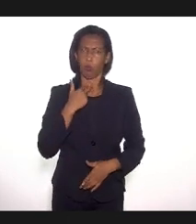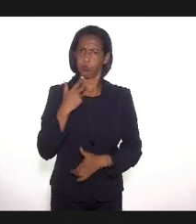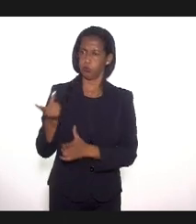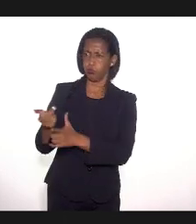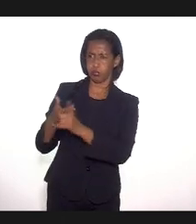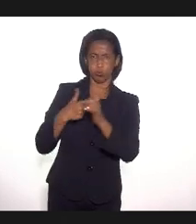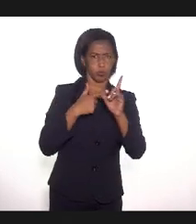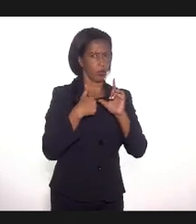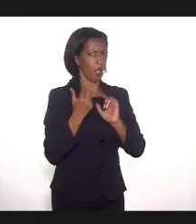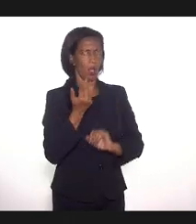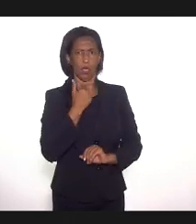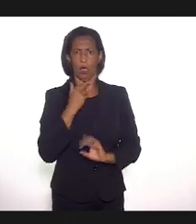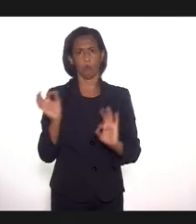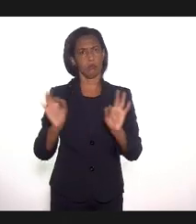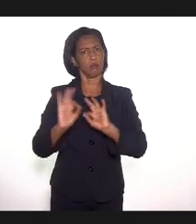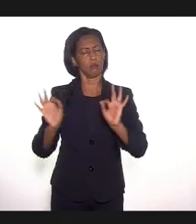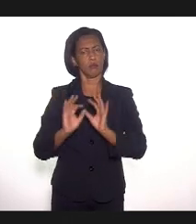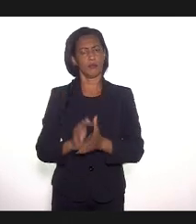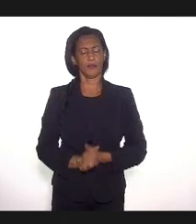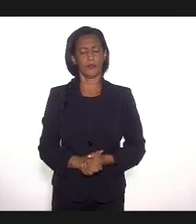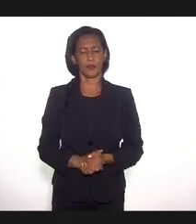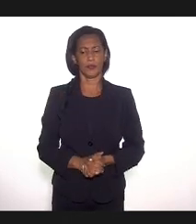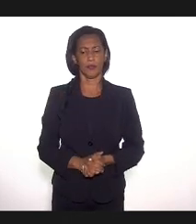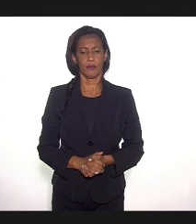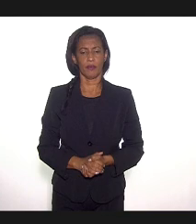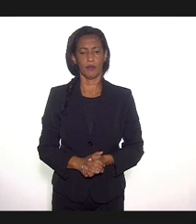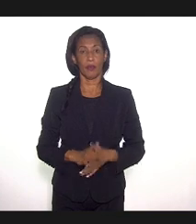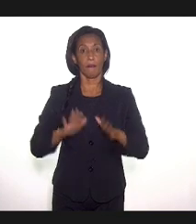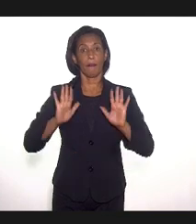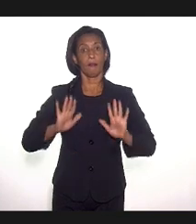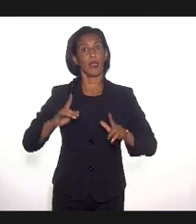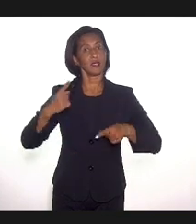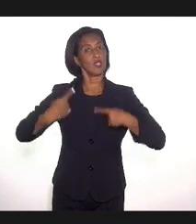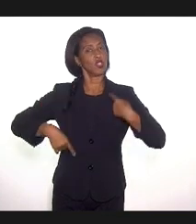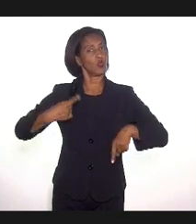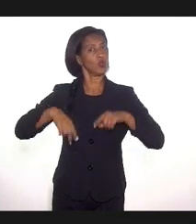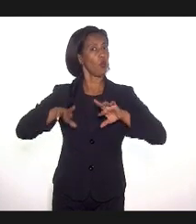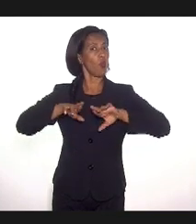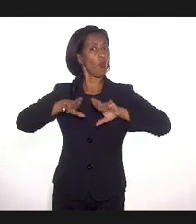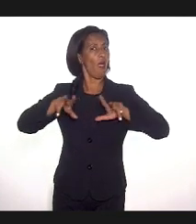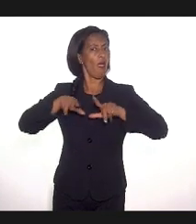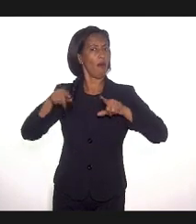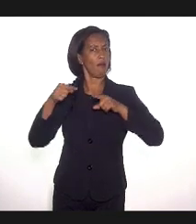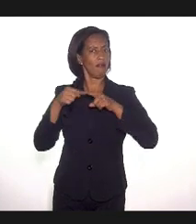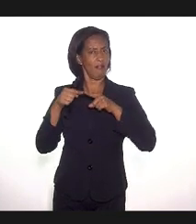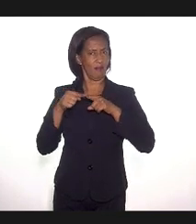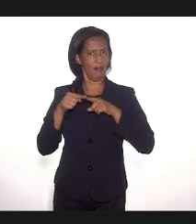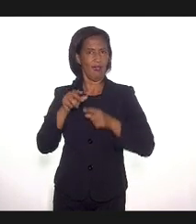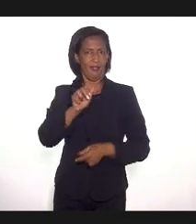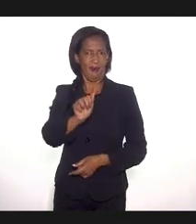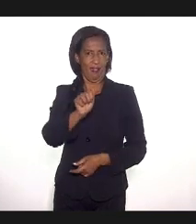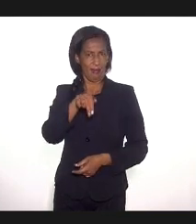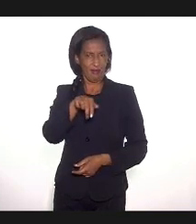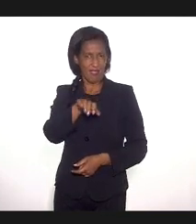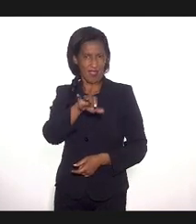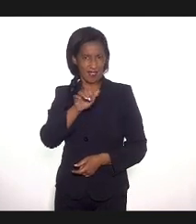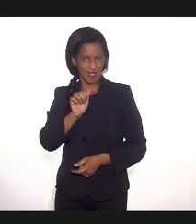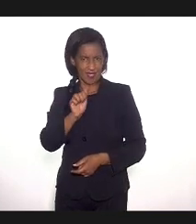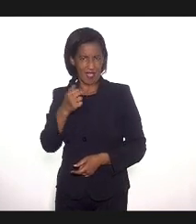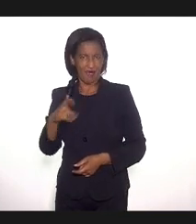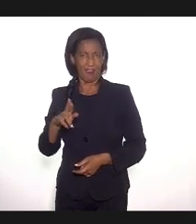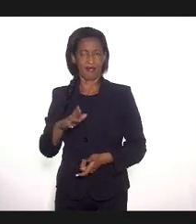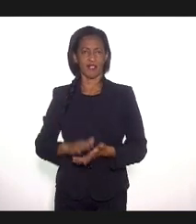Entende, Márcio, Lispaul e Valdec? Mas a discussão não é essa, porque a discussão da anexação